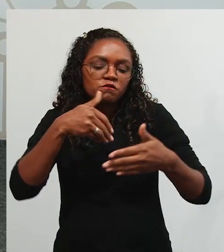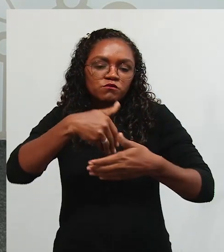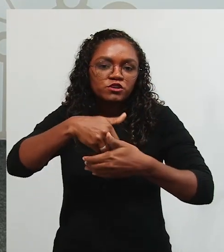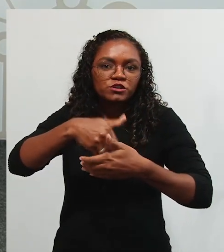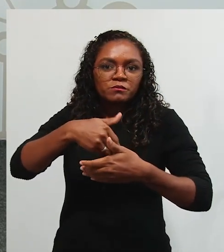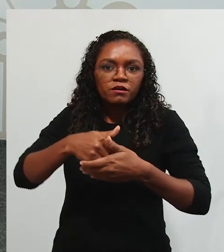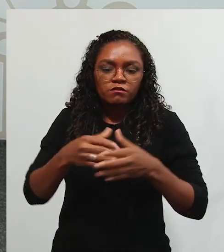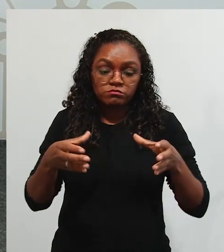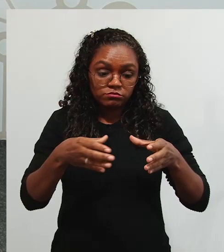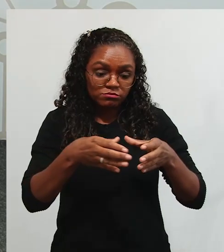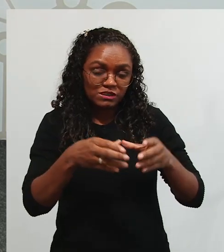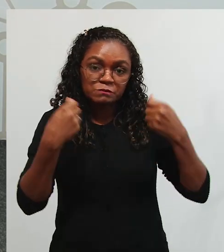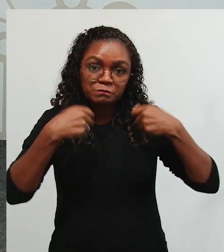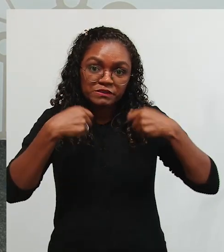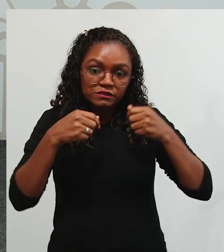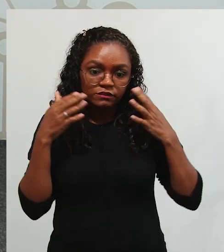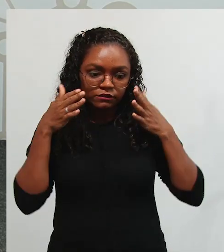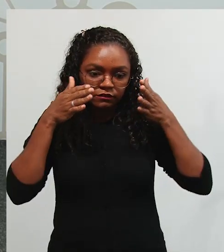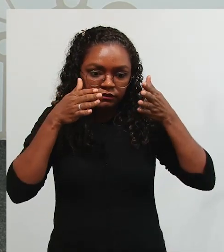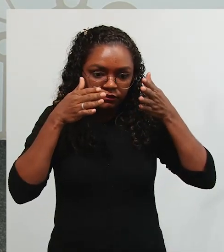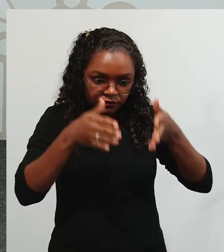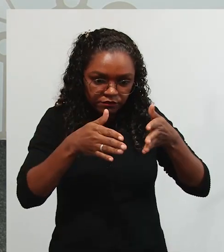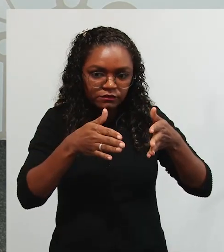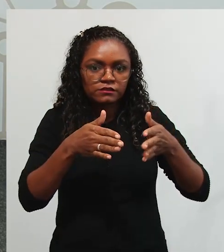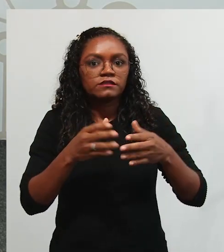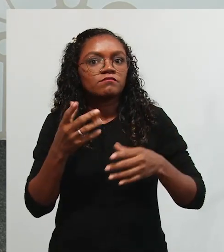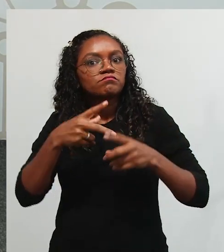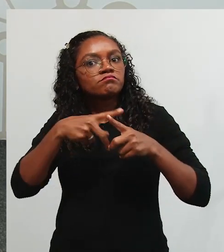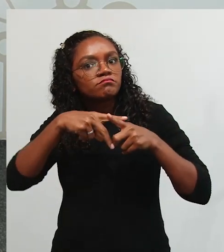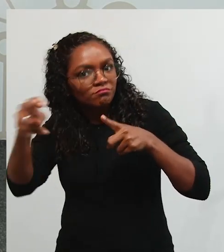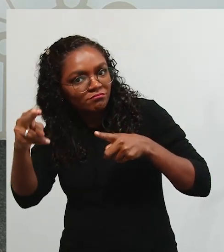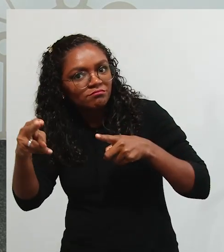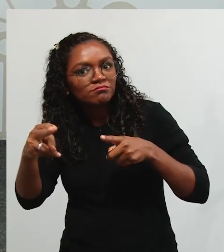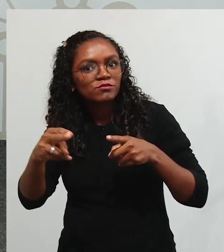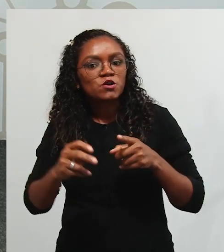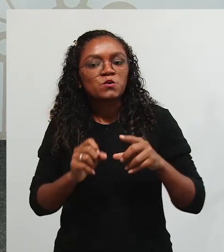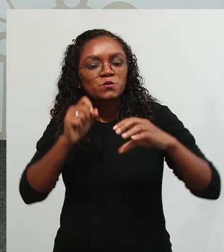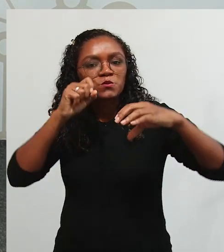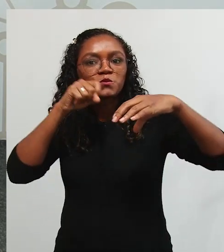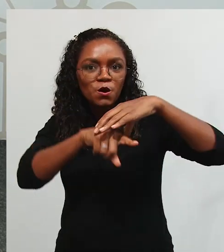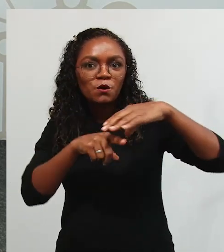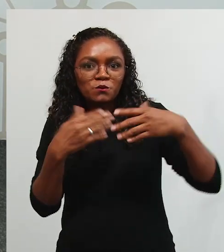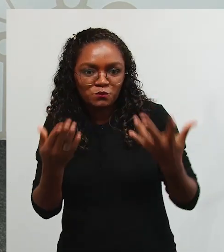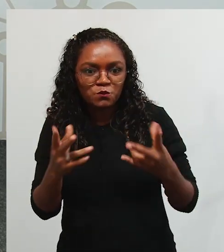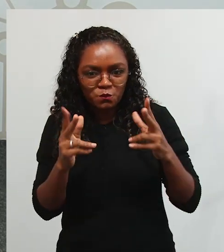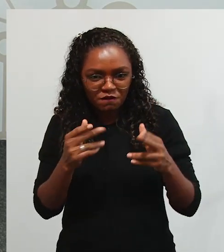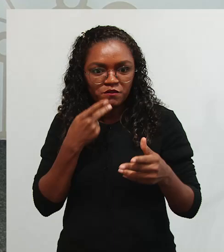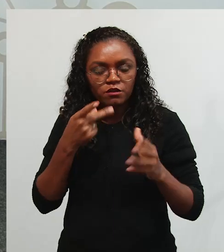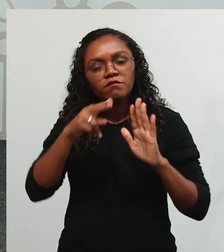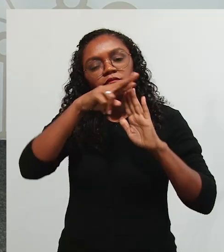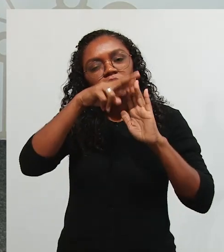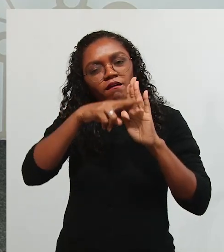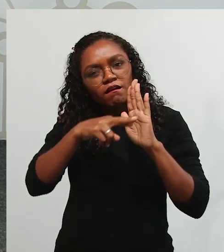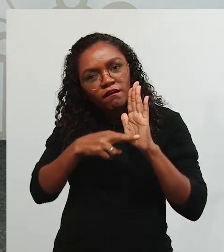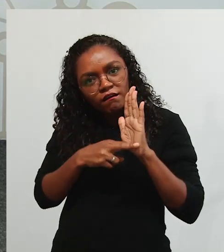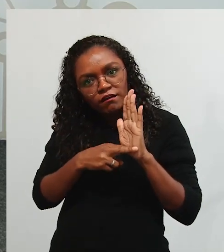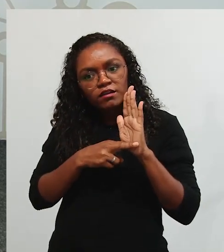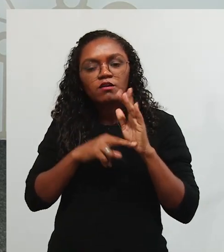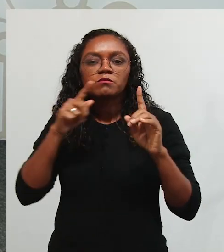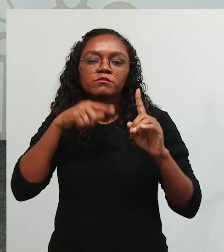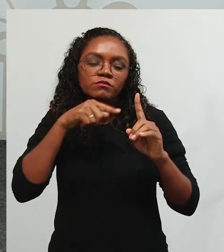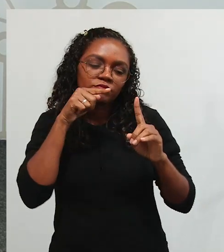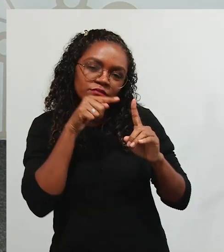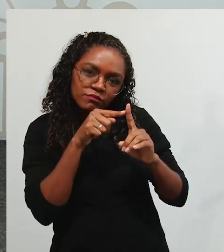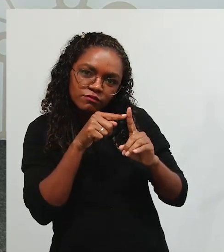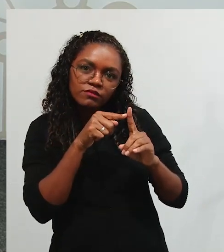tem que trabalhar para literalmente vencer fazendo gol, né? Que é o que você falou. Tem regras,